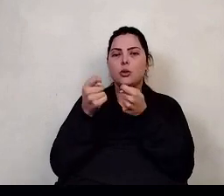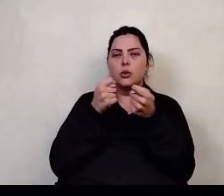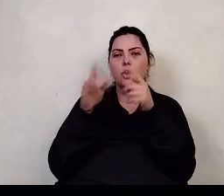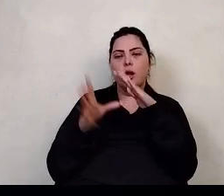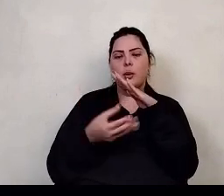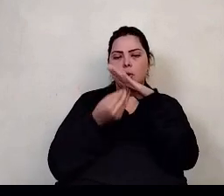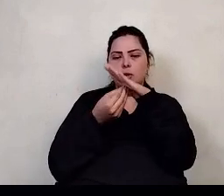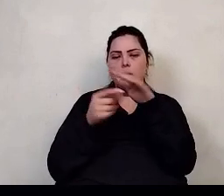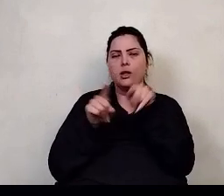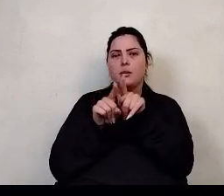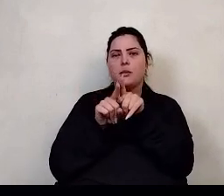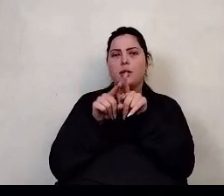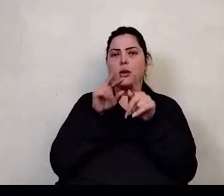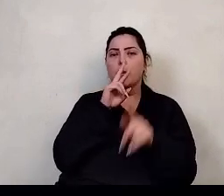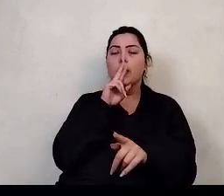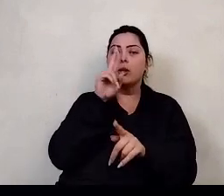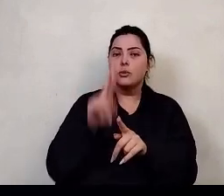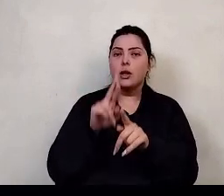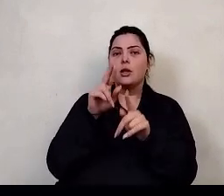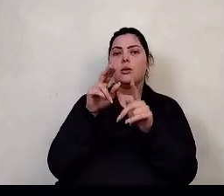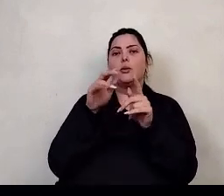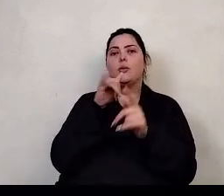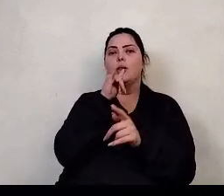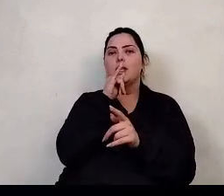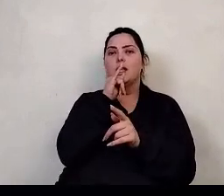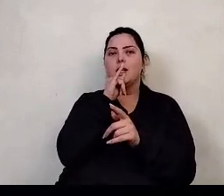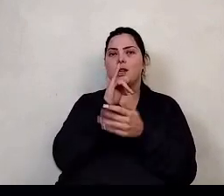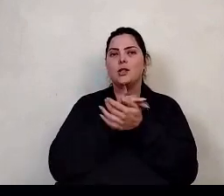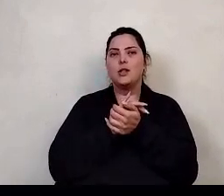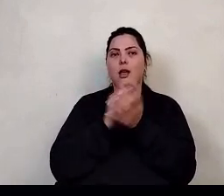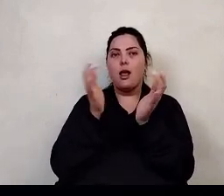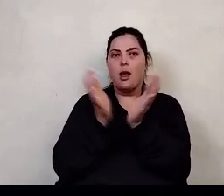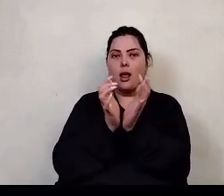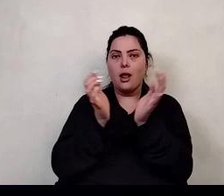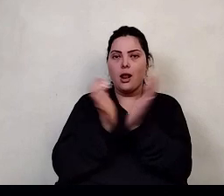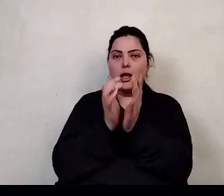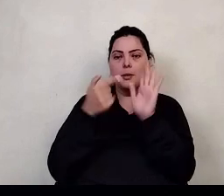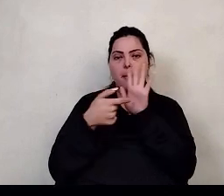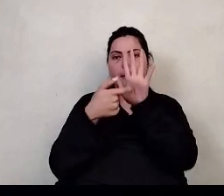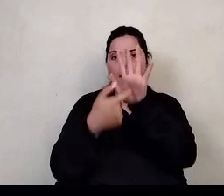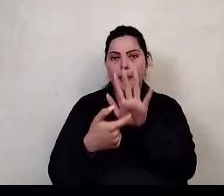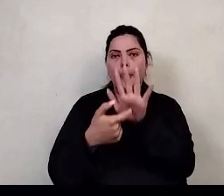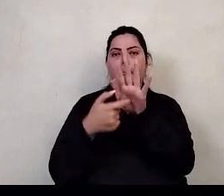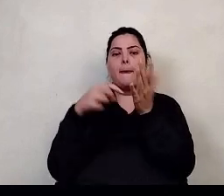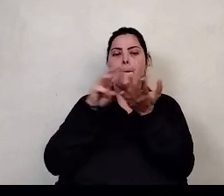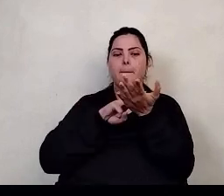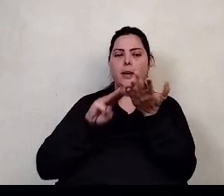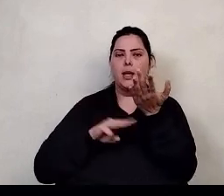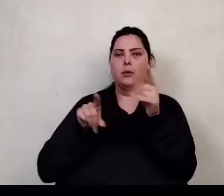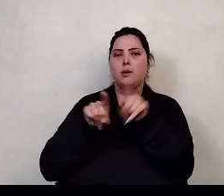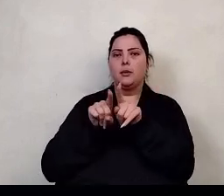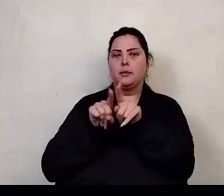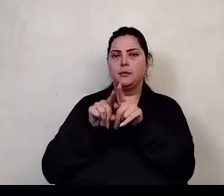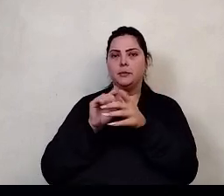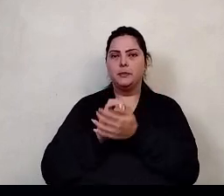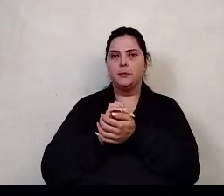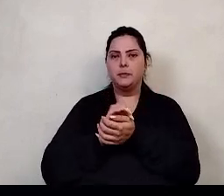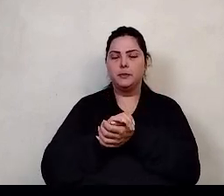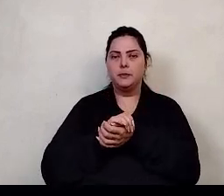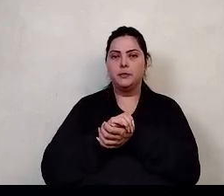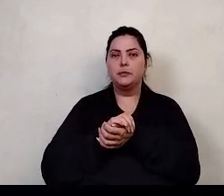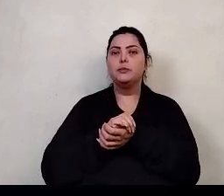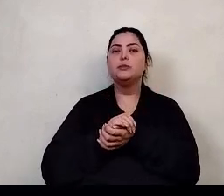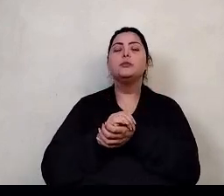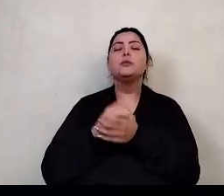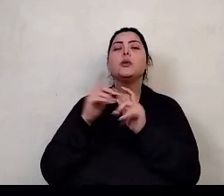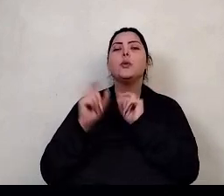que eu vou ter com relação aos testes. Eu vou ter ali as classes sendo exibidas e os métodos que eu estou testando. Isso aqui me dá ali uma suíte,